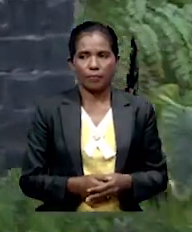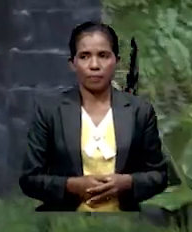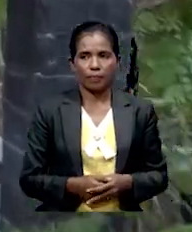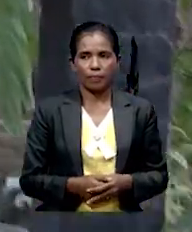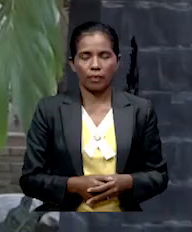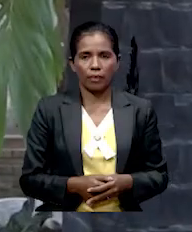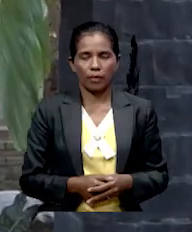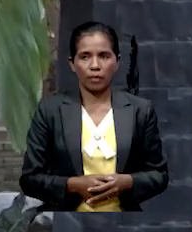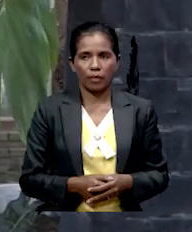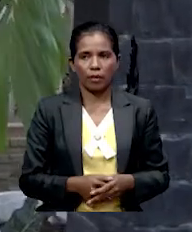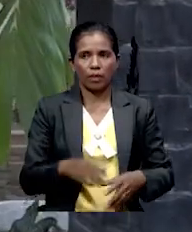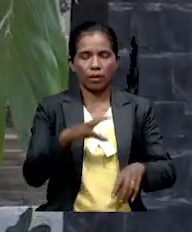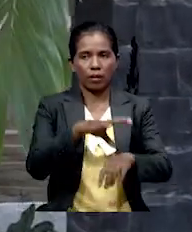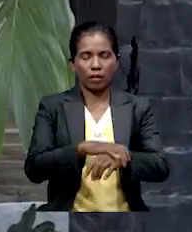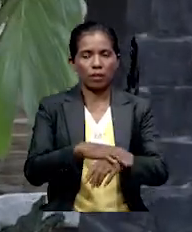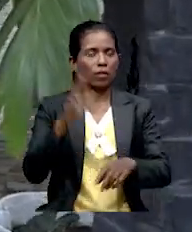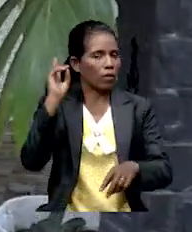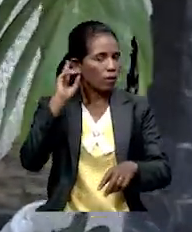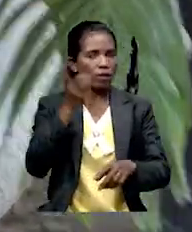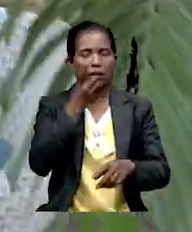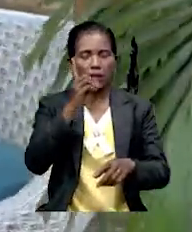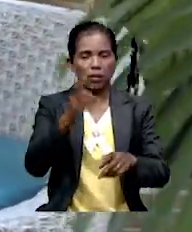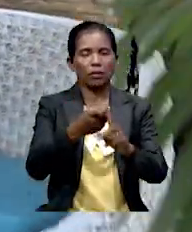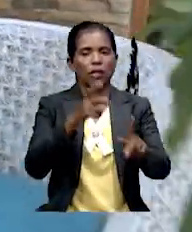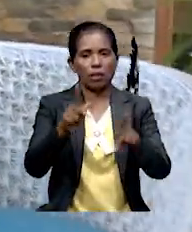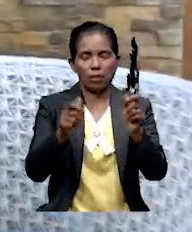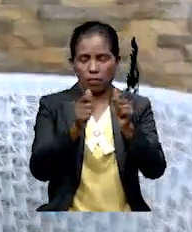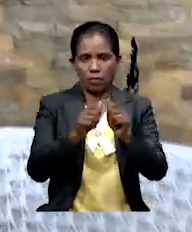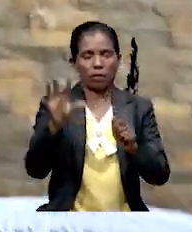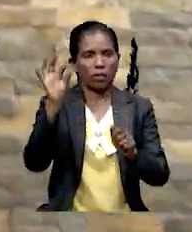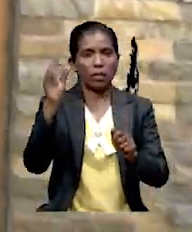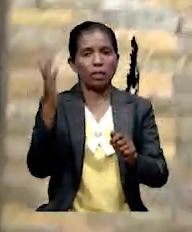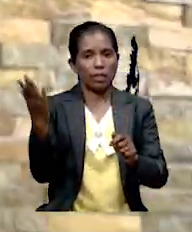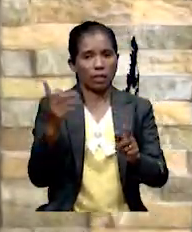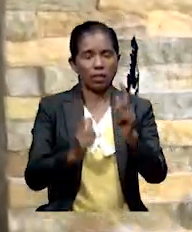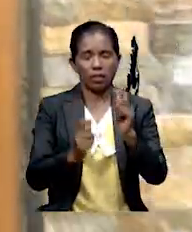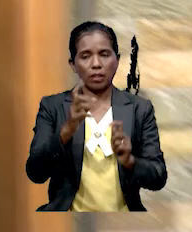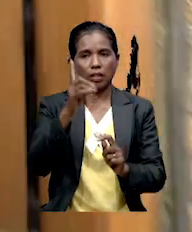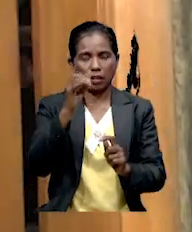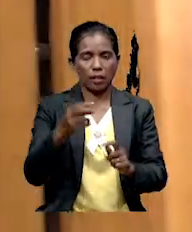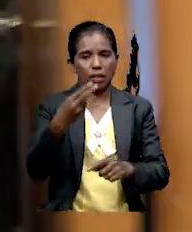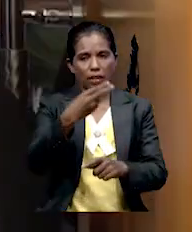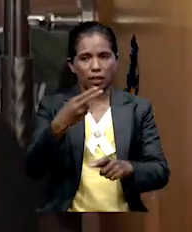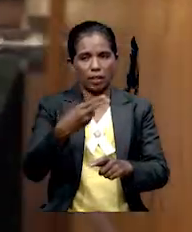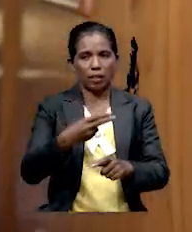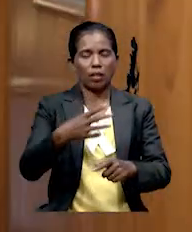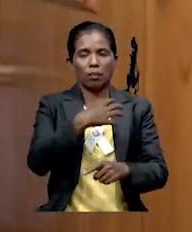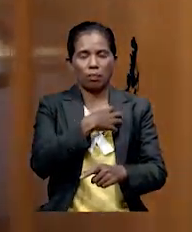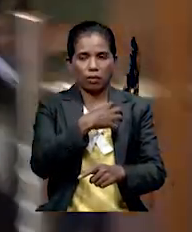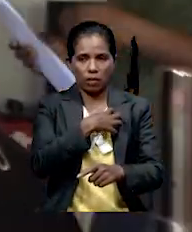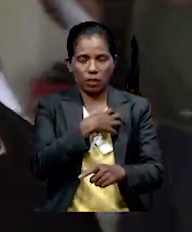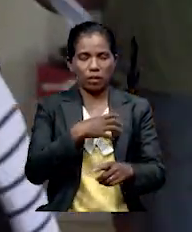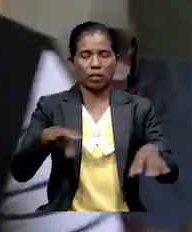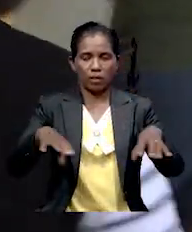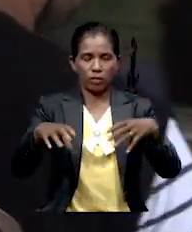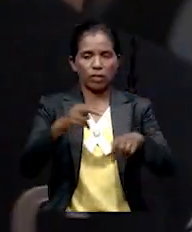A fin halo identificação no rona declaração Rusia Arguido Nancia e a Tribunal Distrital Dili quinta-feira ne Polícia Científica e Investigação Criminal,